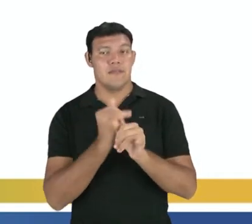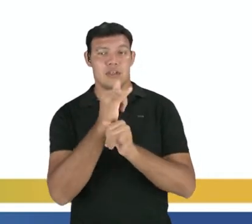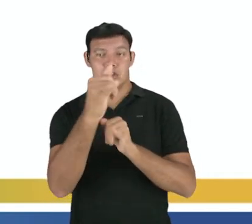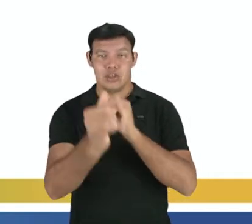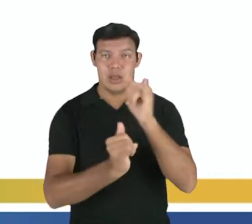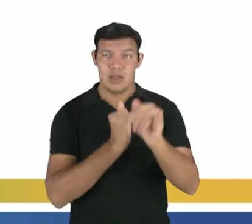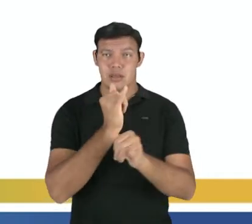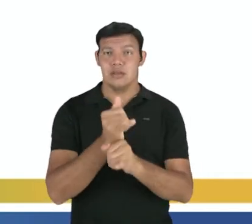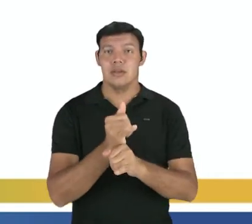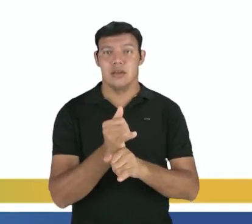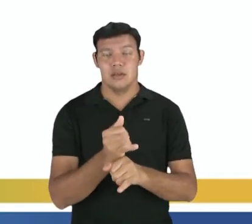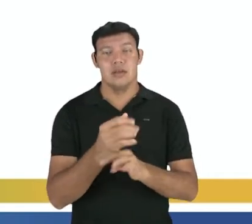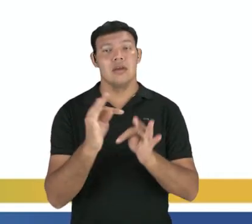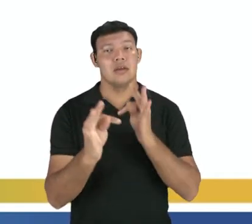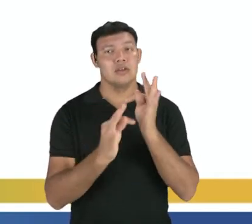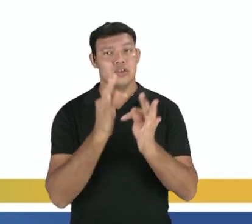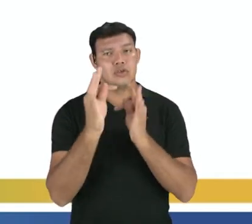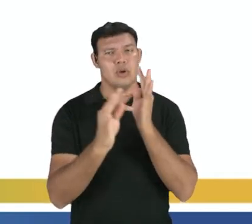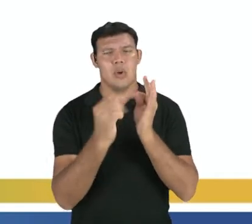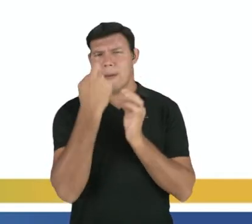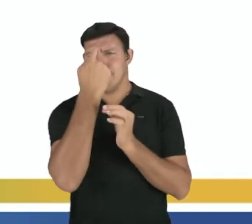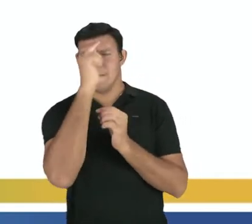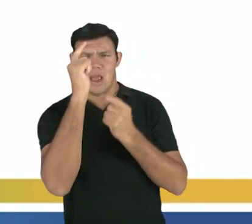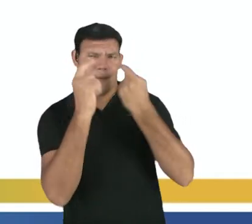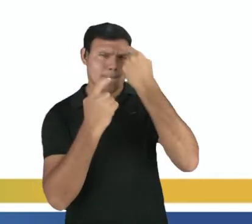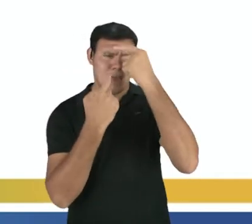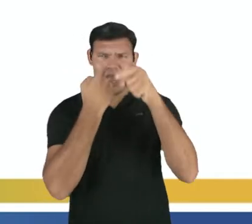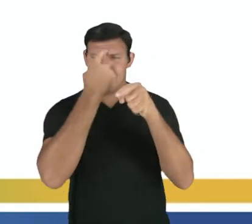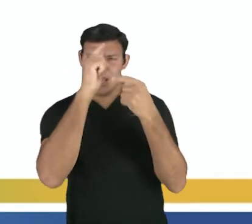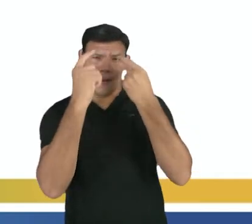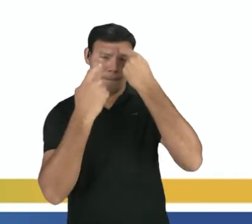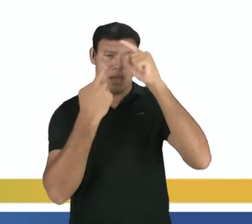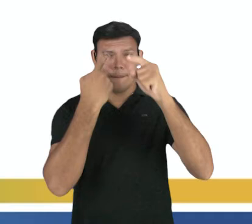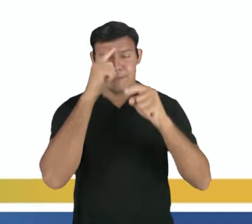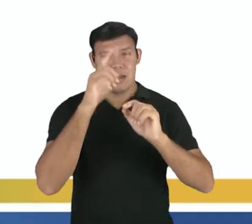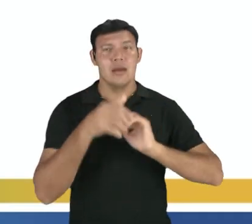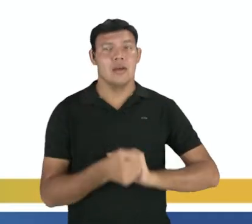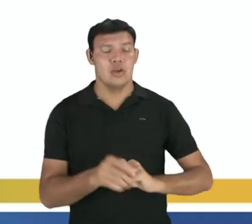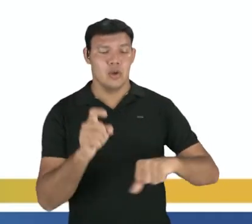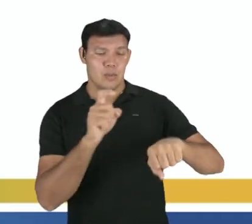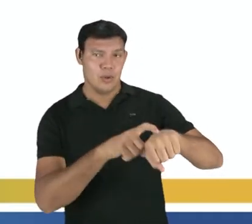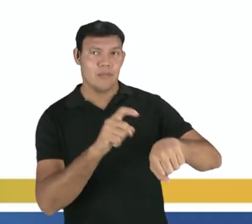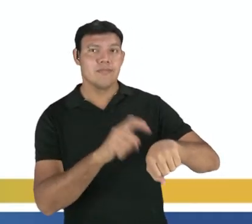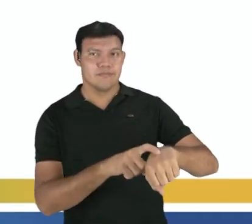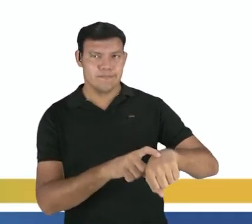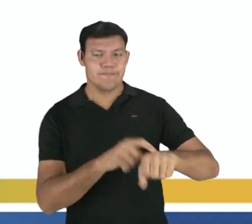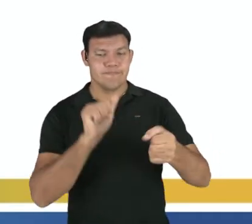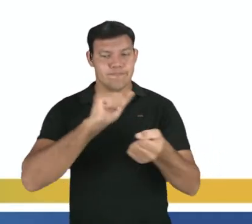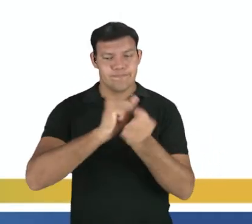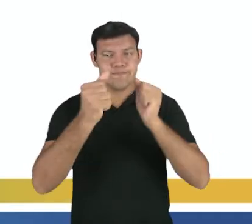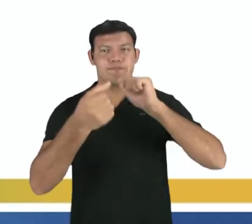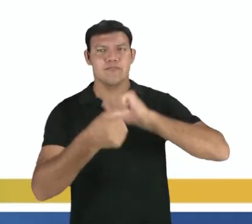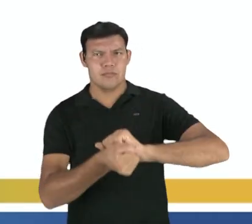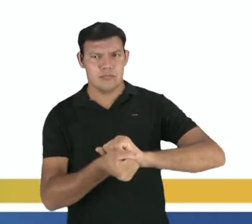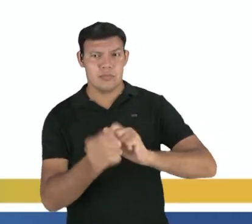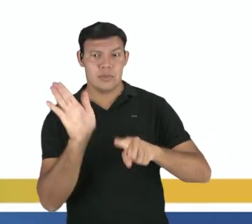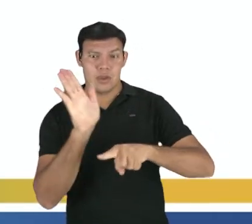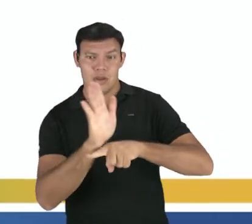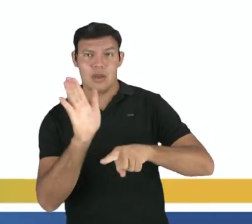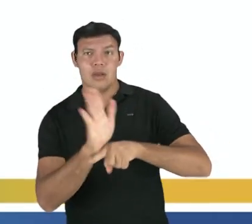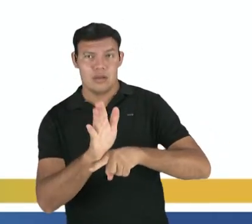tecnologias são criações, né? Que são feitos para aquele momento, que se adaptam, que ajudam